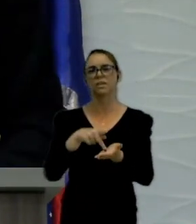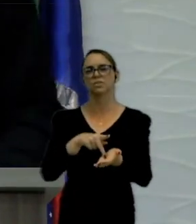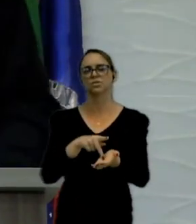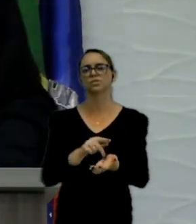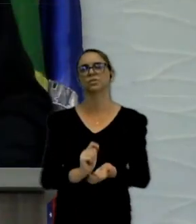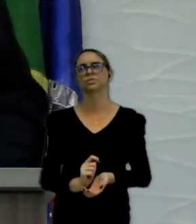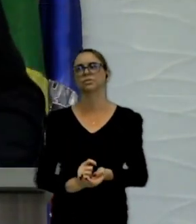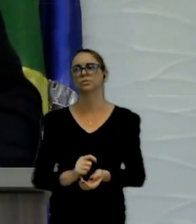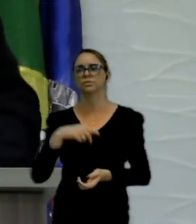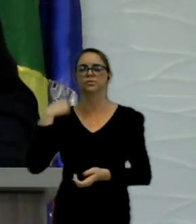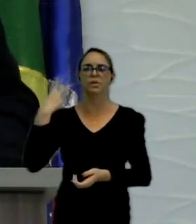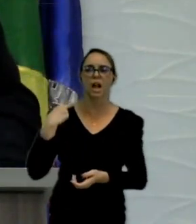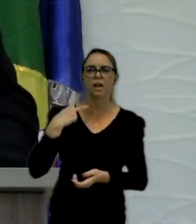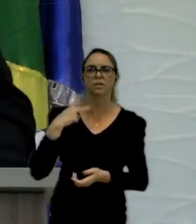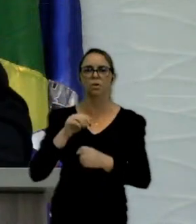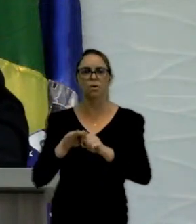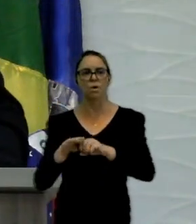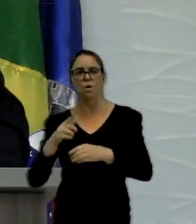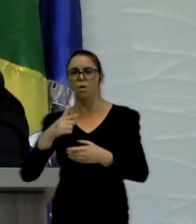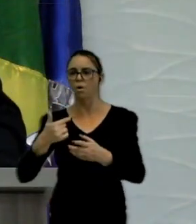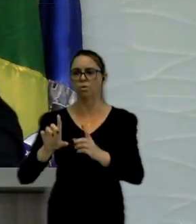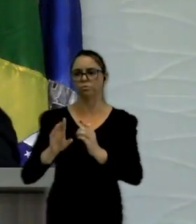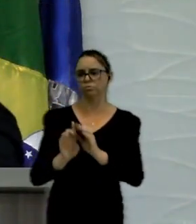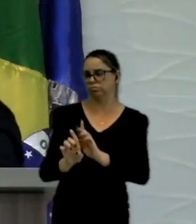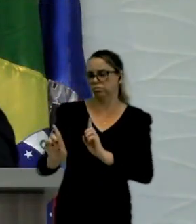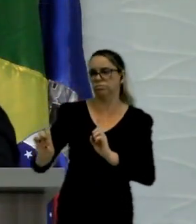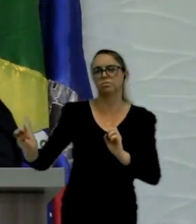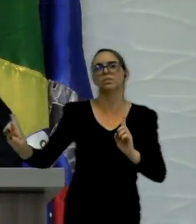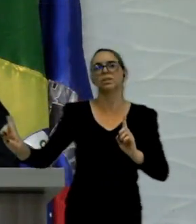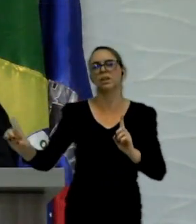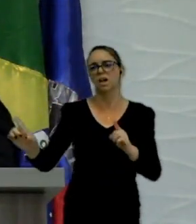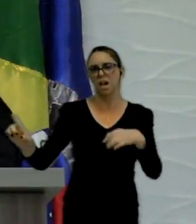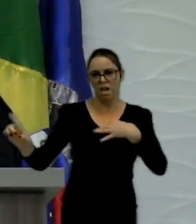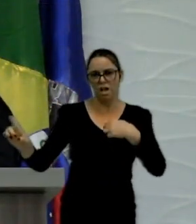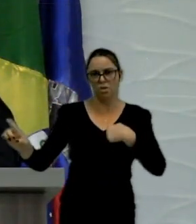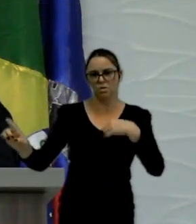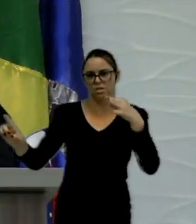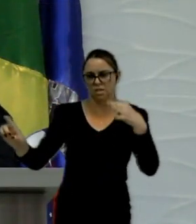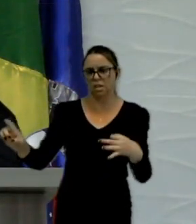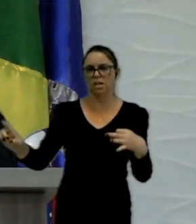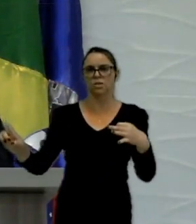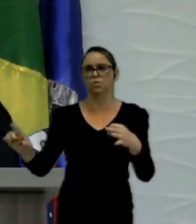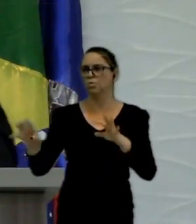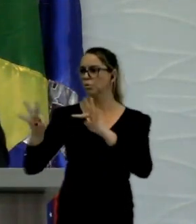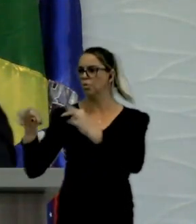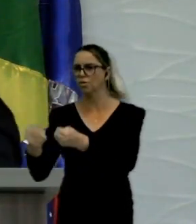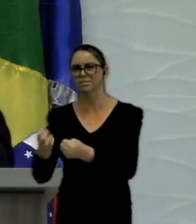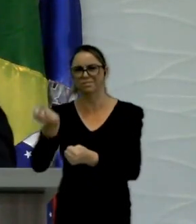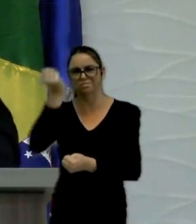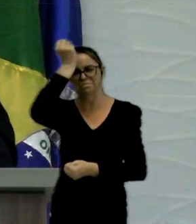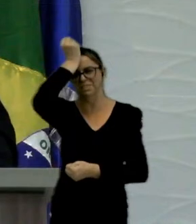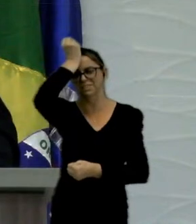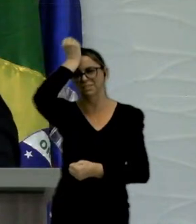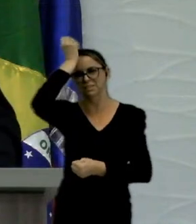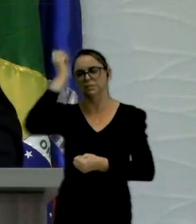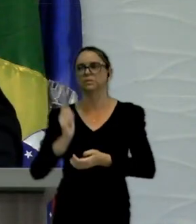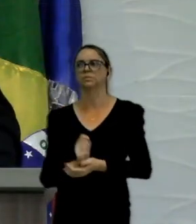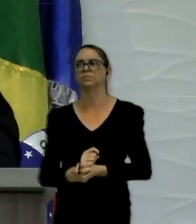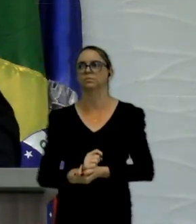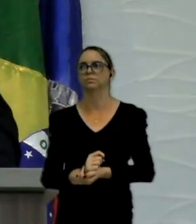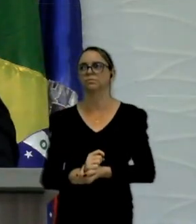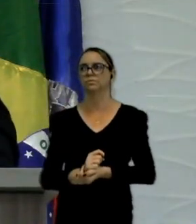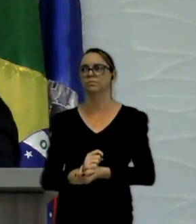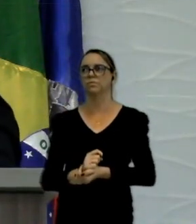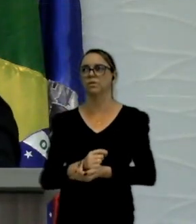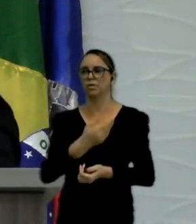Vereadores que saíram do nosso lado, foram para lá, tenho certeza, estão todos arrependidos. Um governo